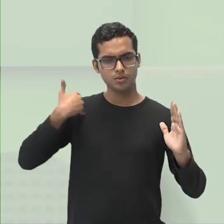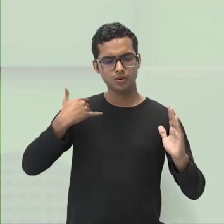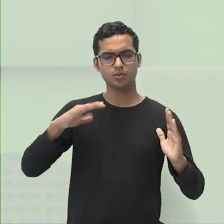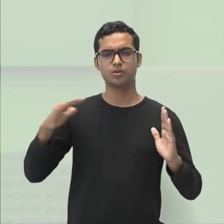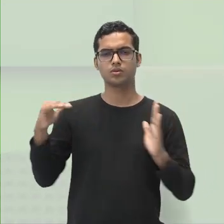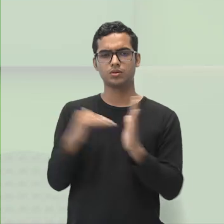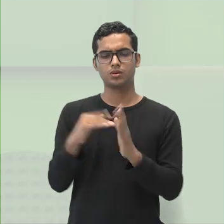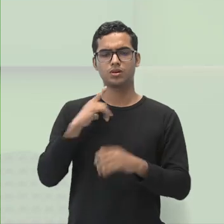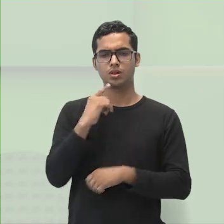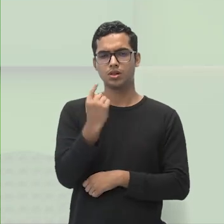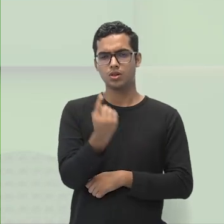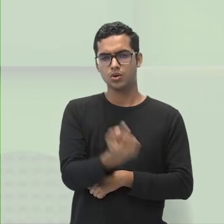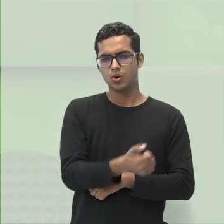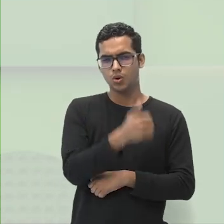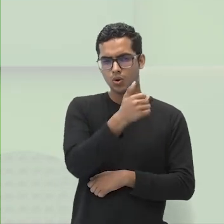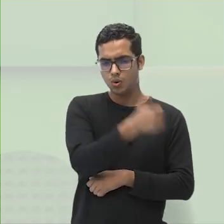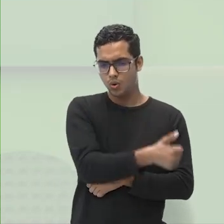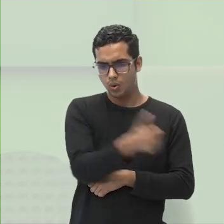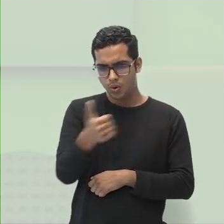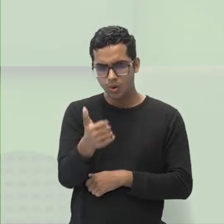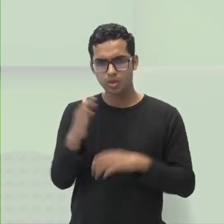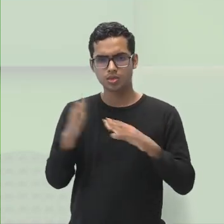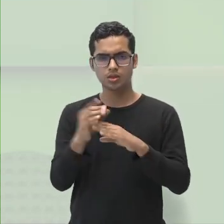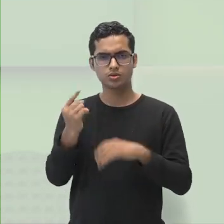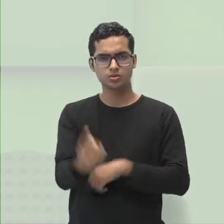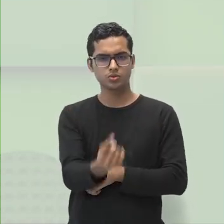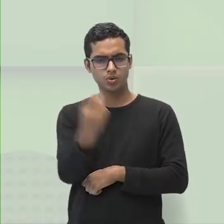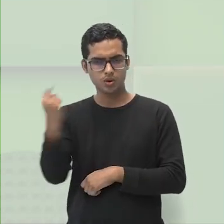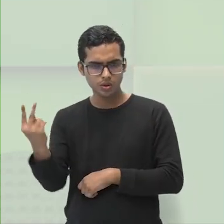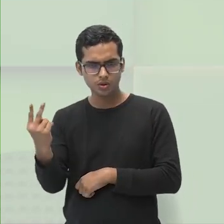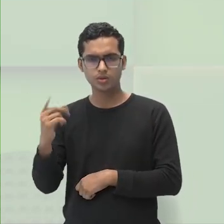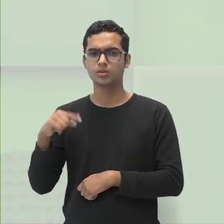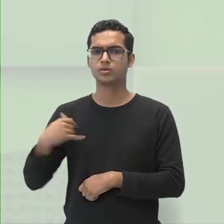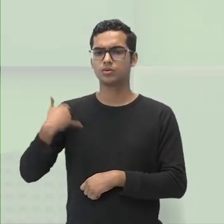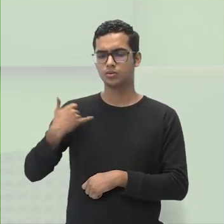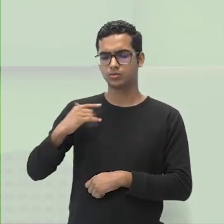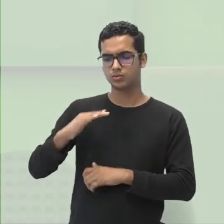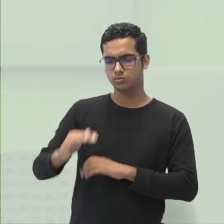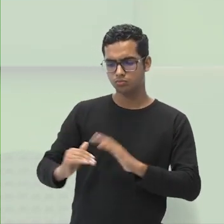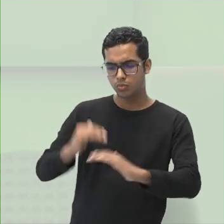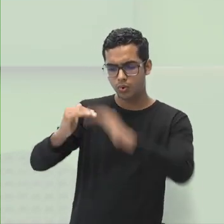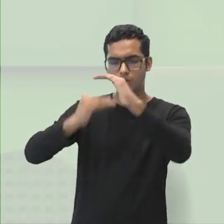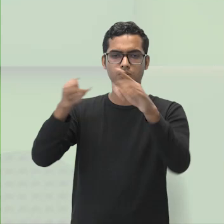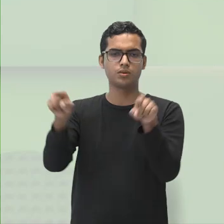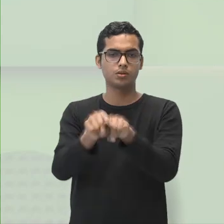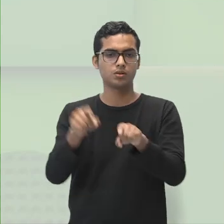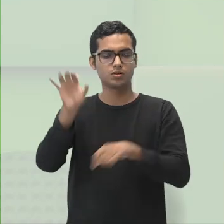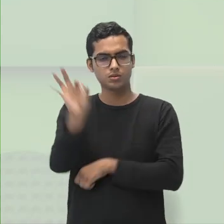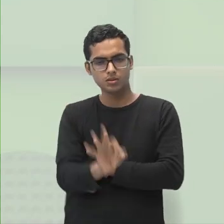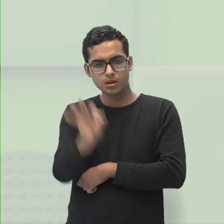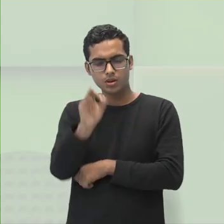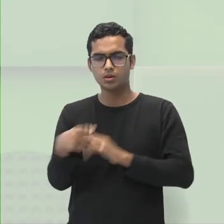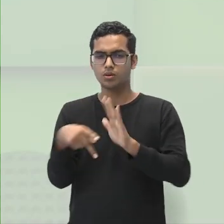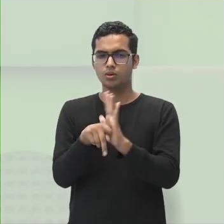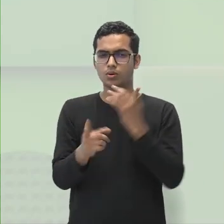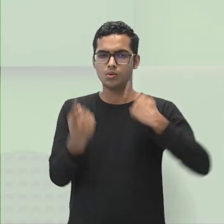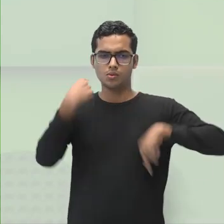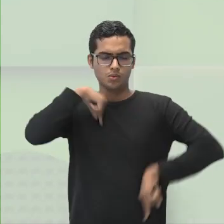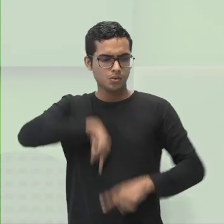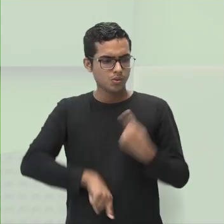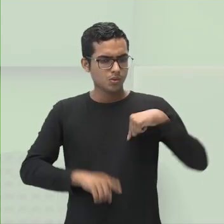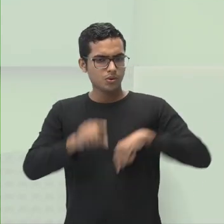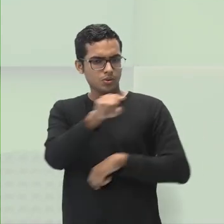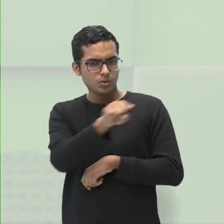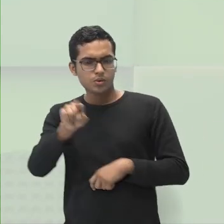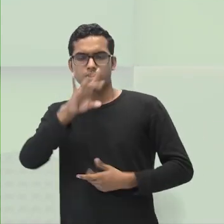de 11, 12 anos, que estão em crescimento, a taxa metabólica de vocês, tanto a basal